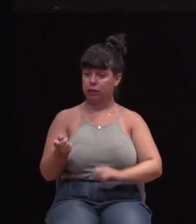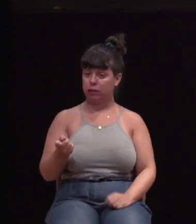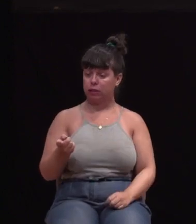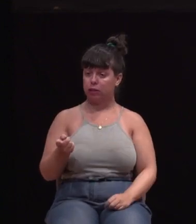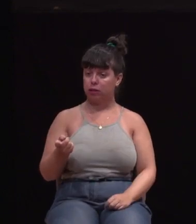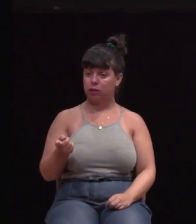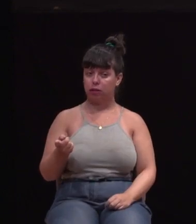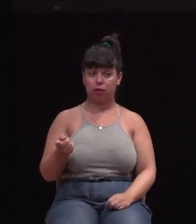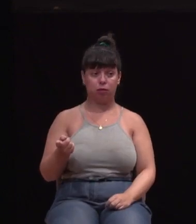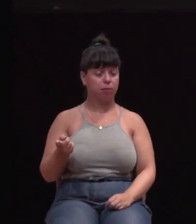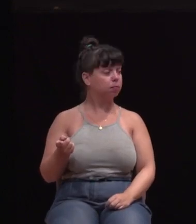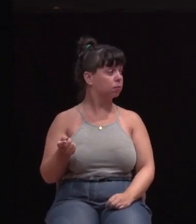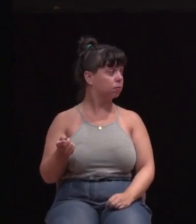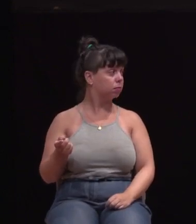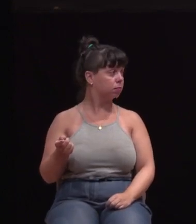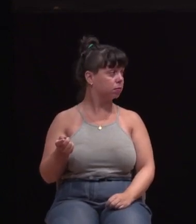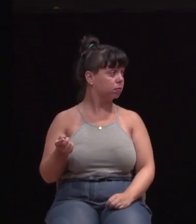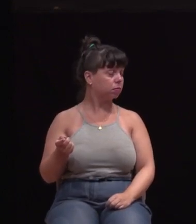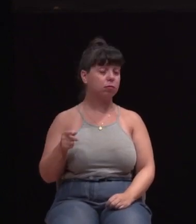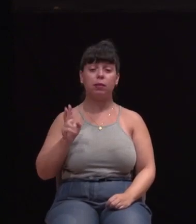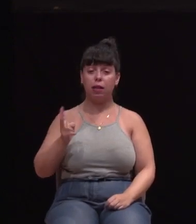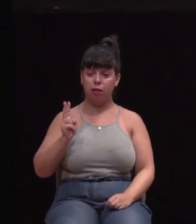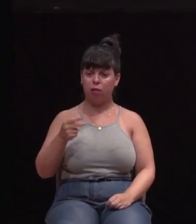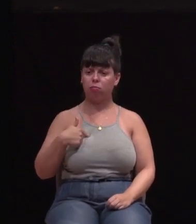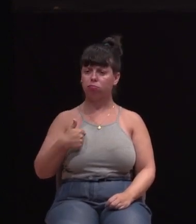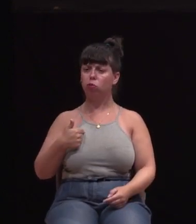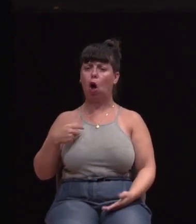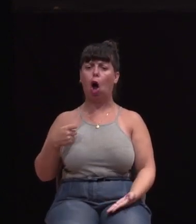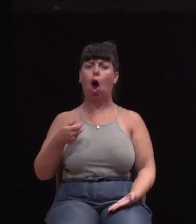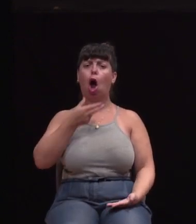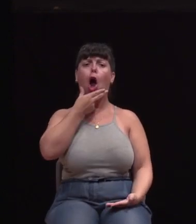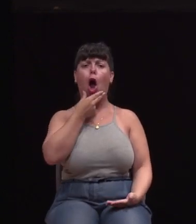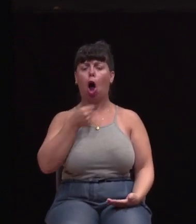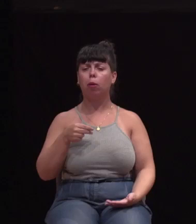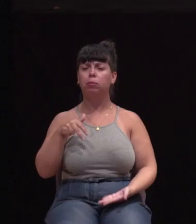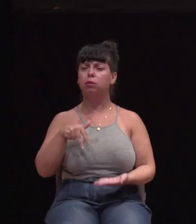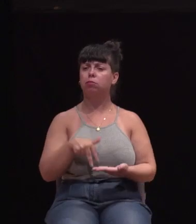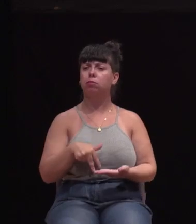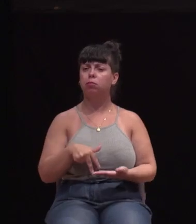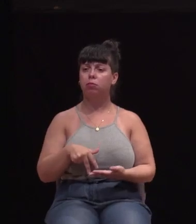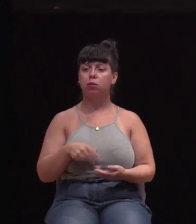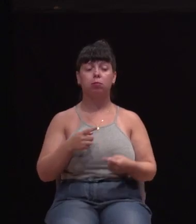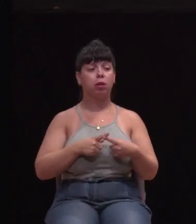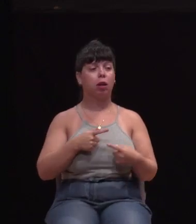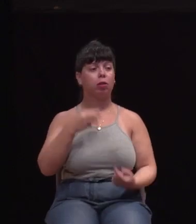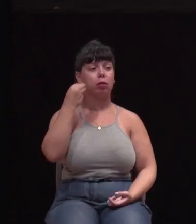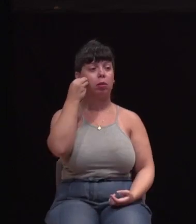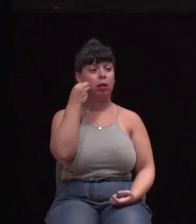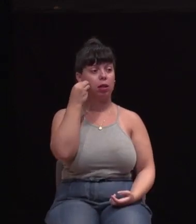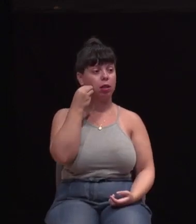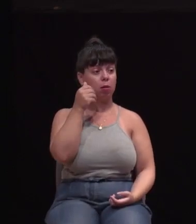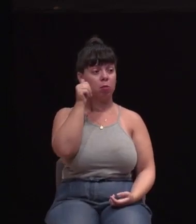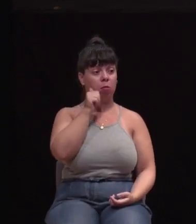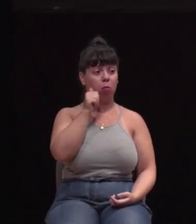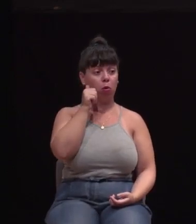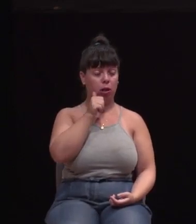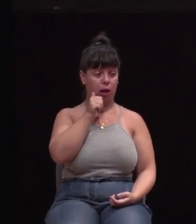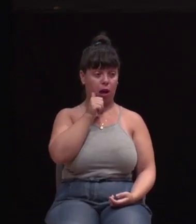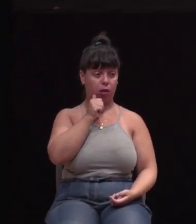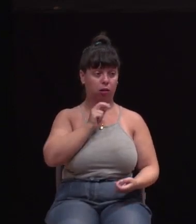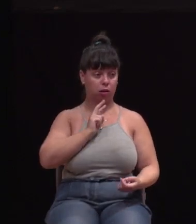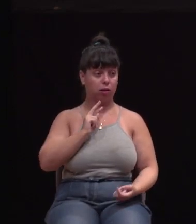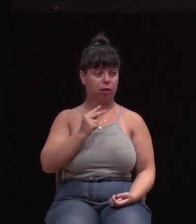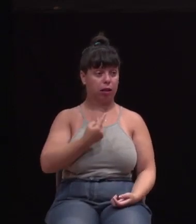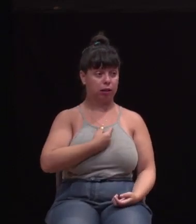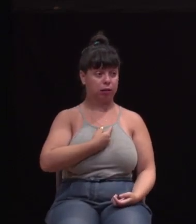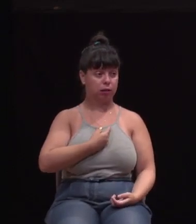e ele faz questão de se colocar sempre como homem, porque eu tenho a impressão das minhas experiências que as mulheres trans reivindicam esse